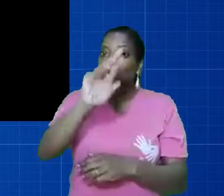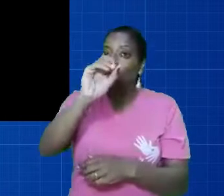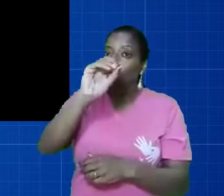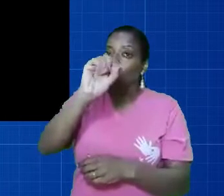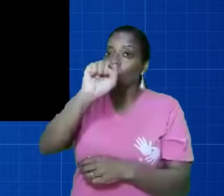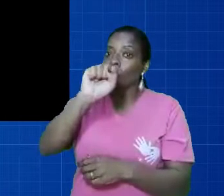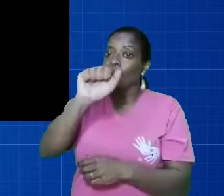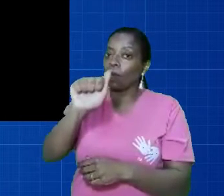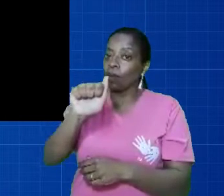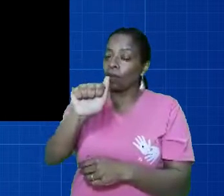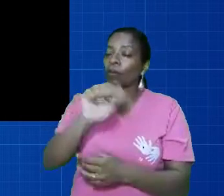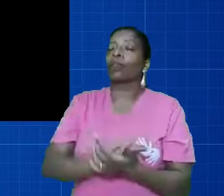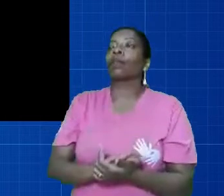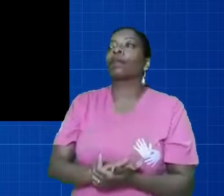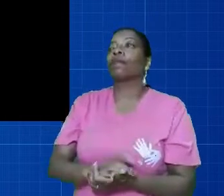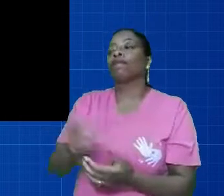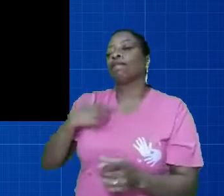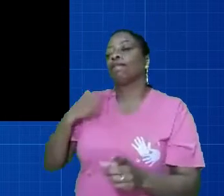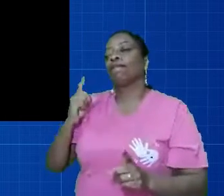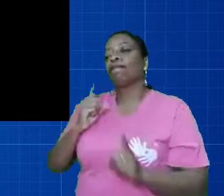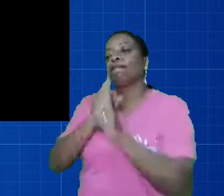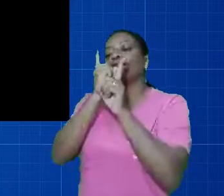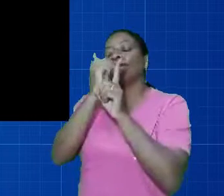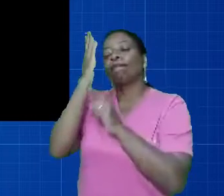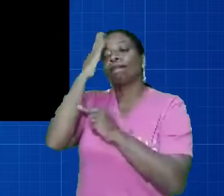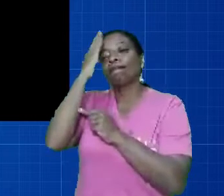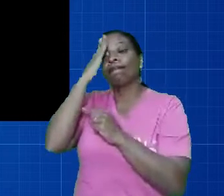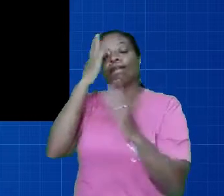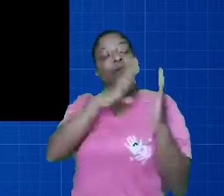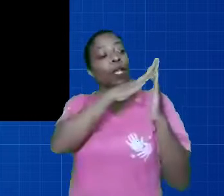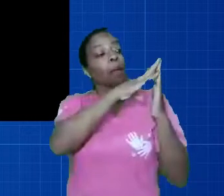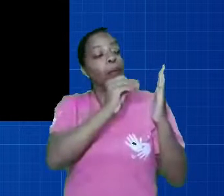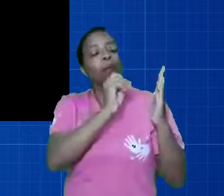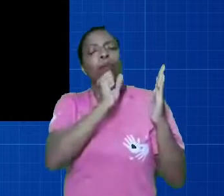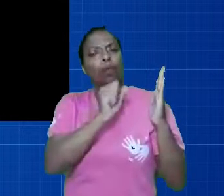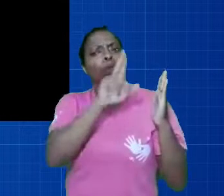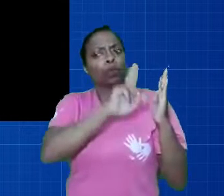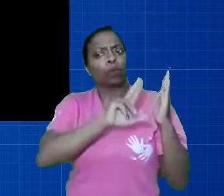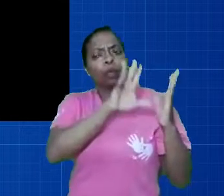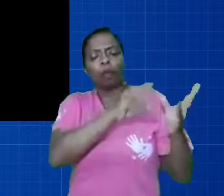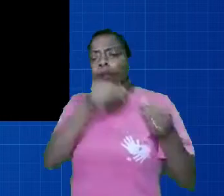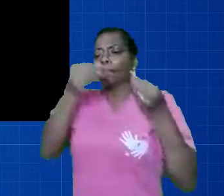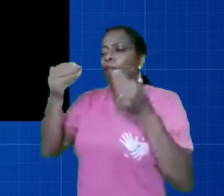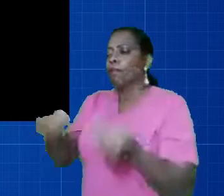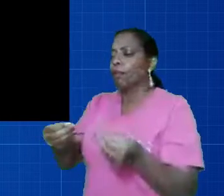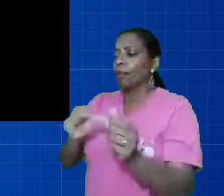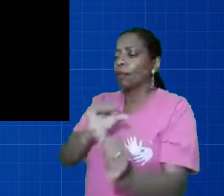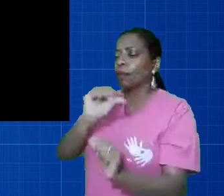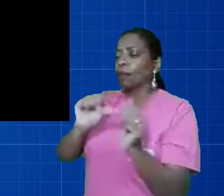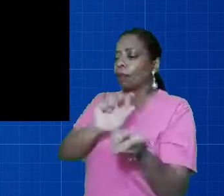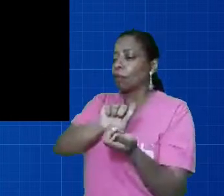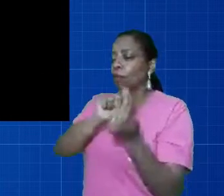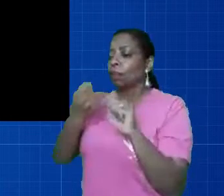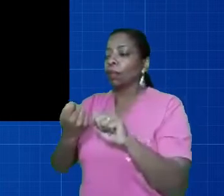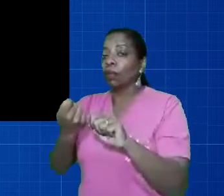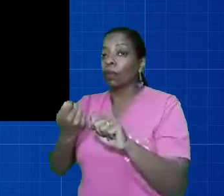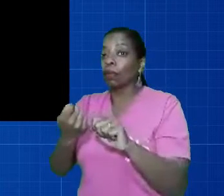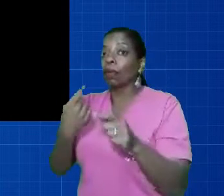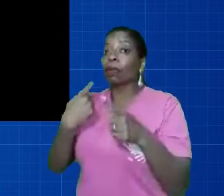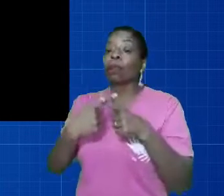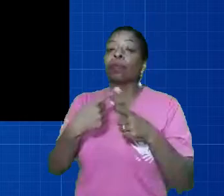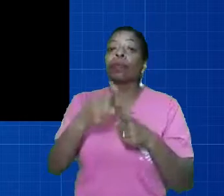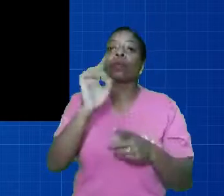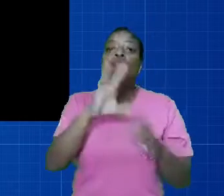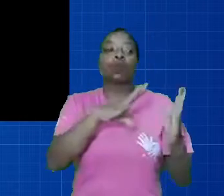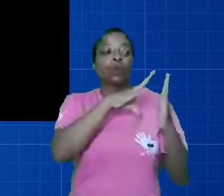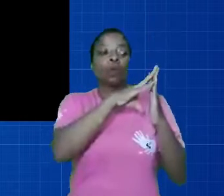para perder um pouco esse medo de usar a ideia da técnica, não por ela pura,